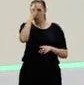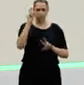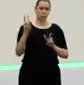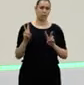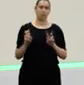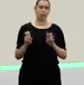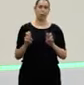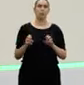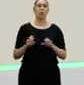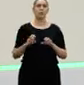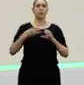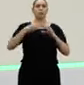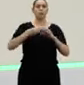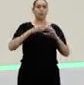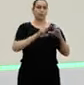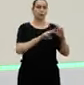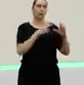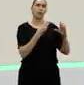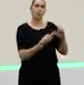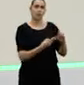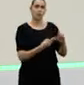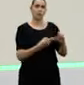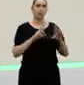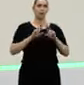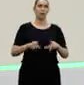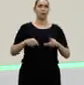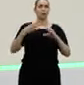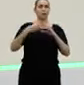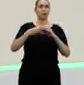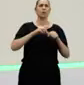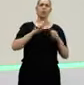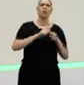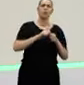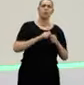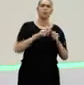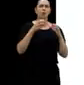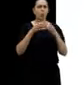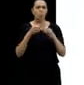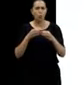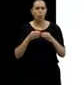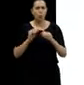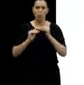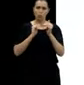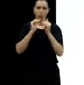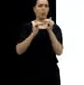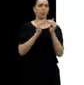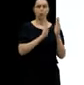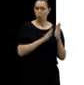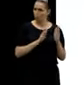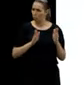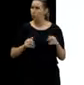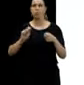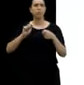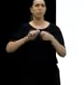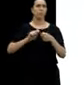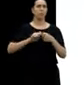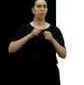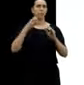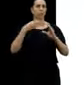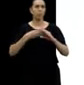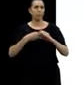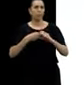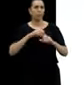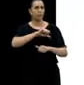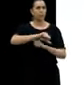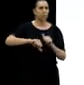as células-tronco. A diferenciação celular, ela vai ser um conjunto de processos que vai fazer com que essas células